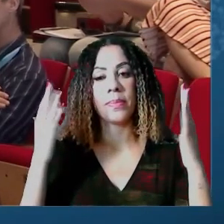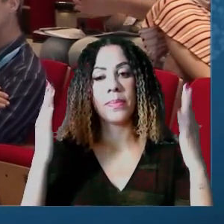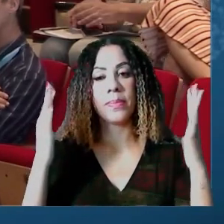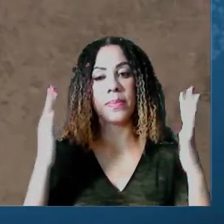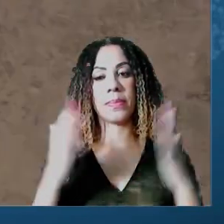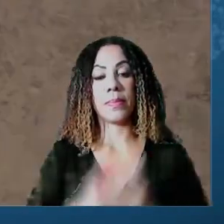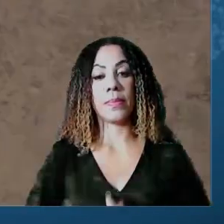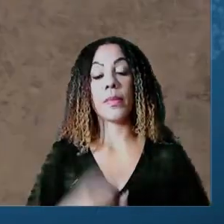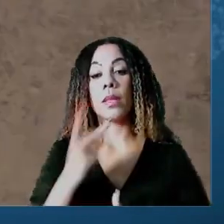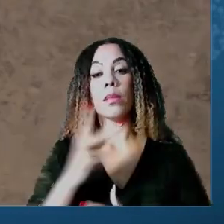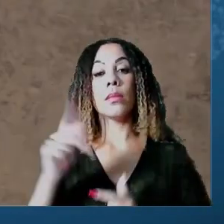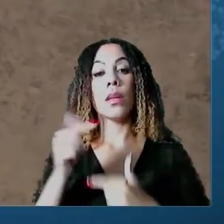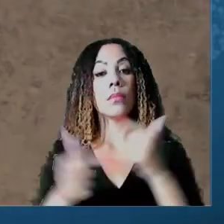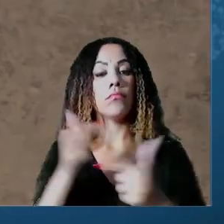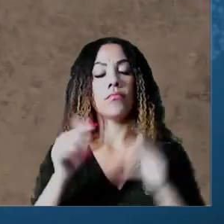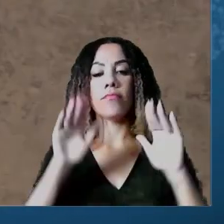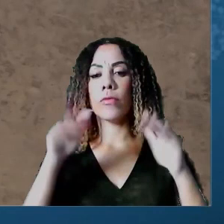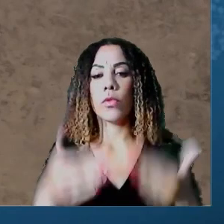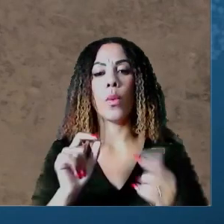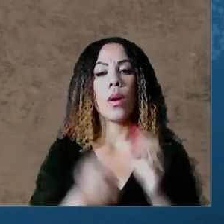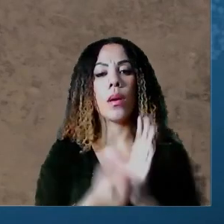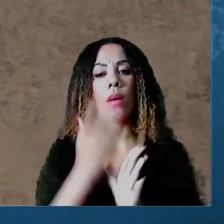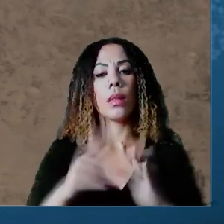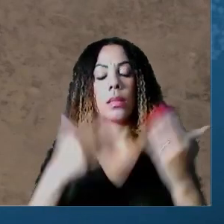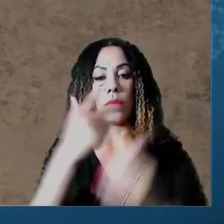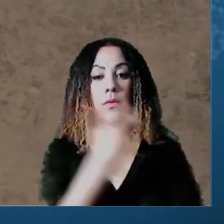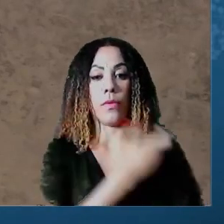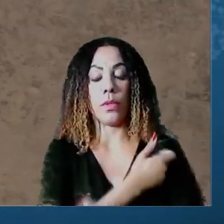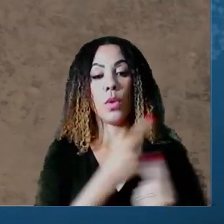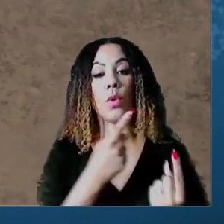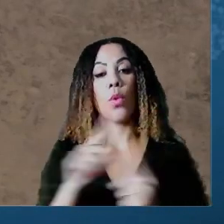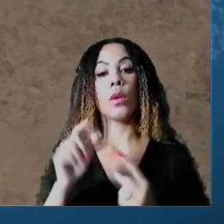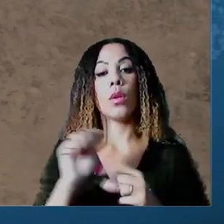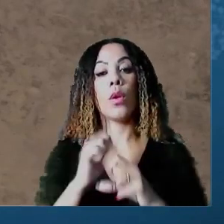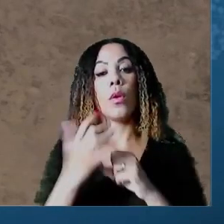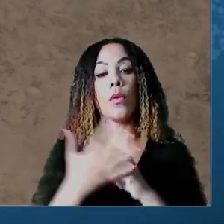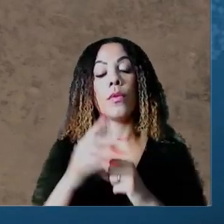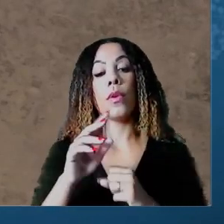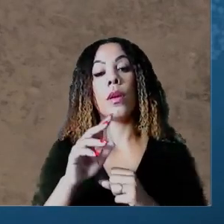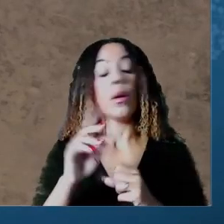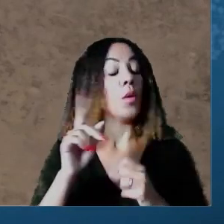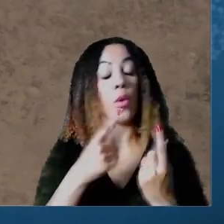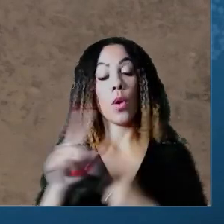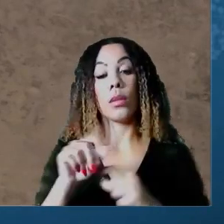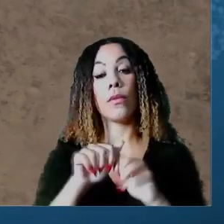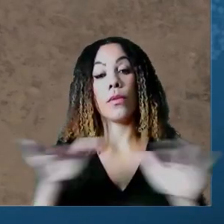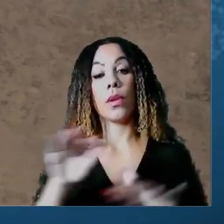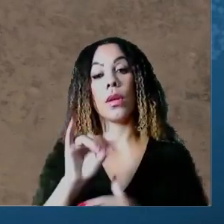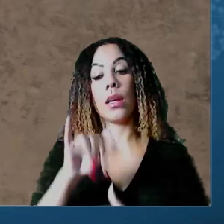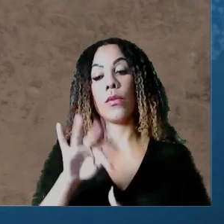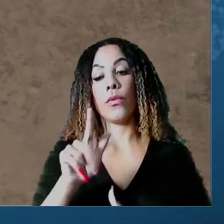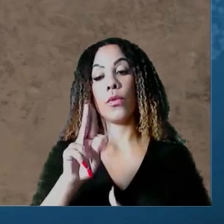Seu trabalho é especializado no desenvolvimento de vacinas contra o vírus influenza e patógenos virais